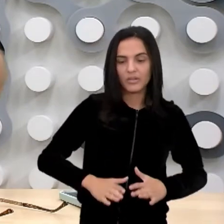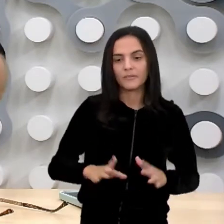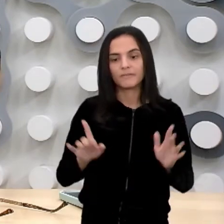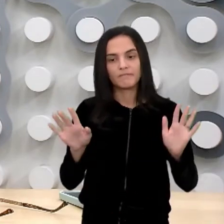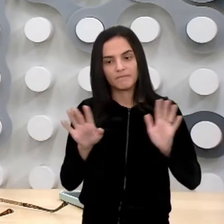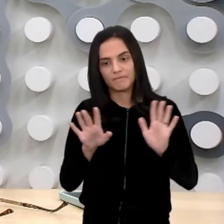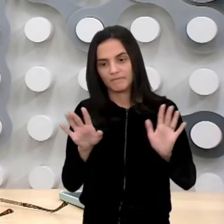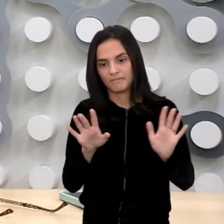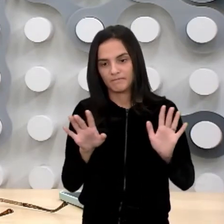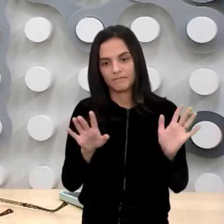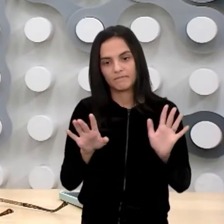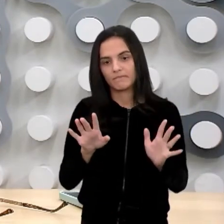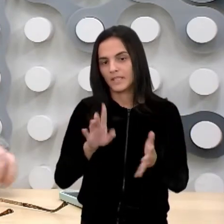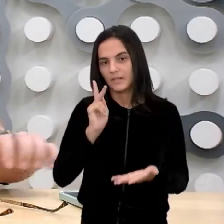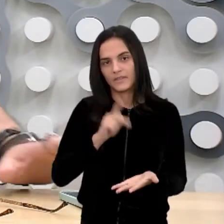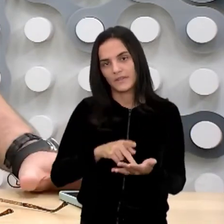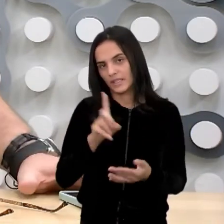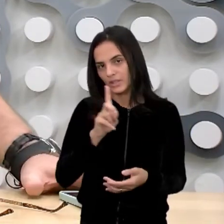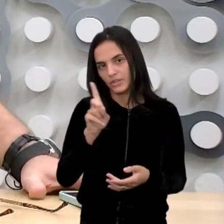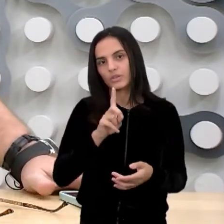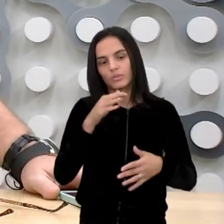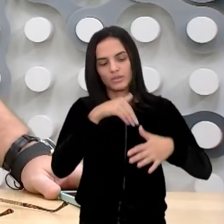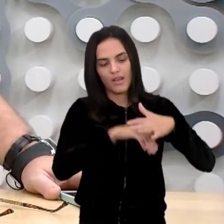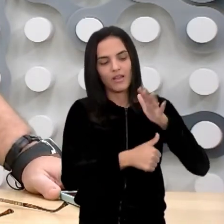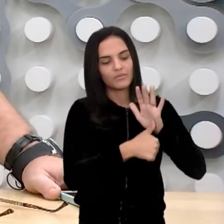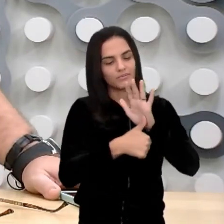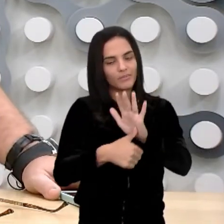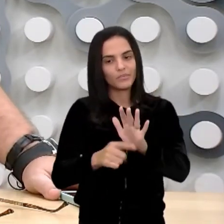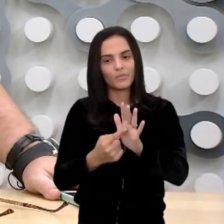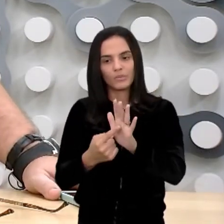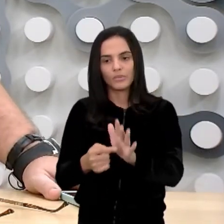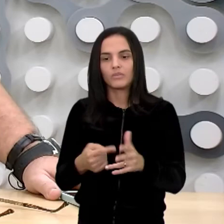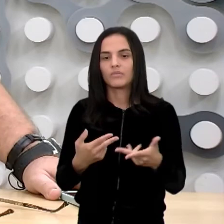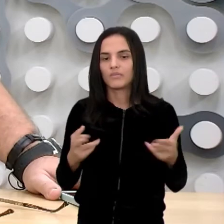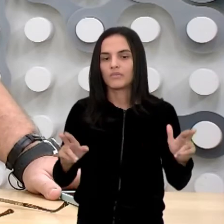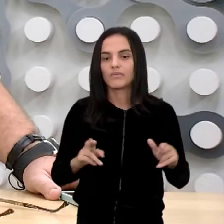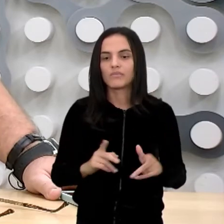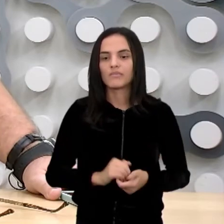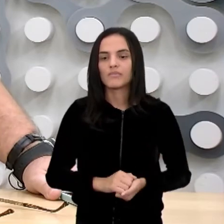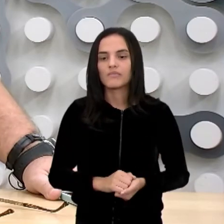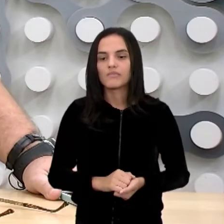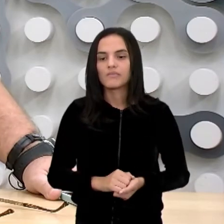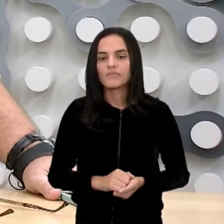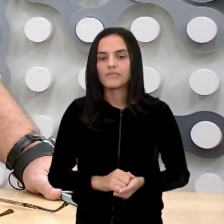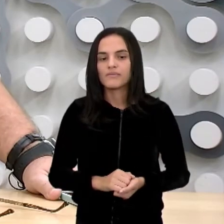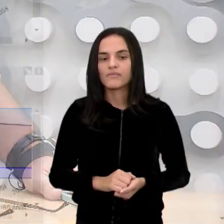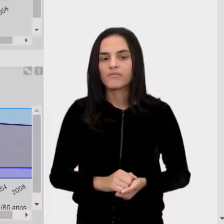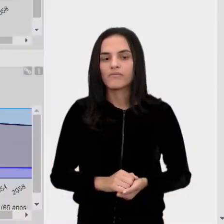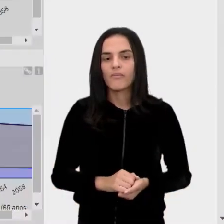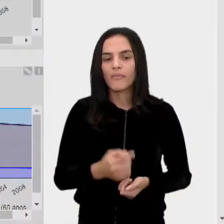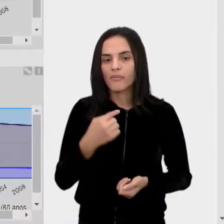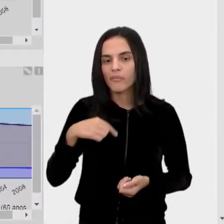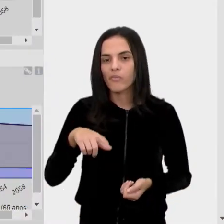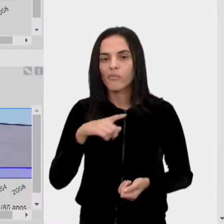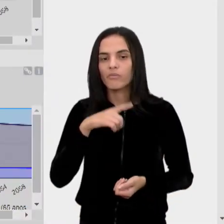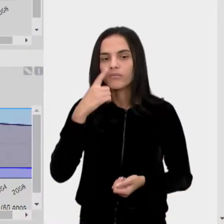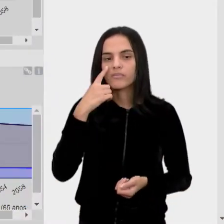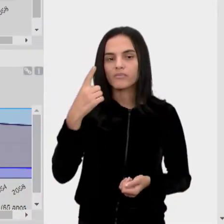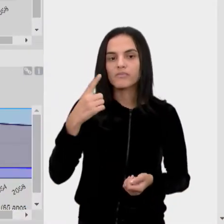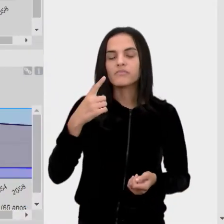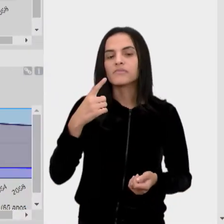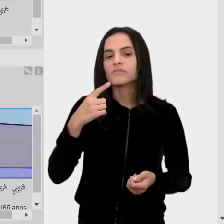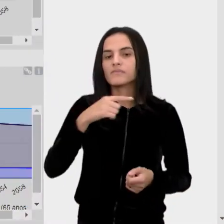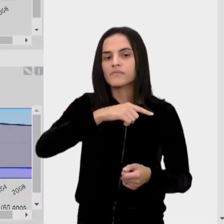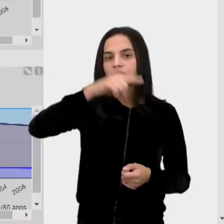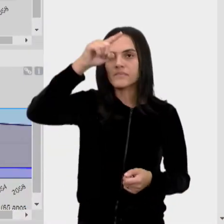o Nordeste, o que não é uma verdade, que mostra aí os dados do IBGE, tá certo? E aí nós temos aqui, né, na pirâmide etária,